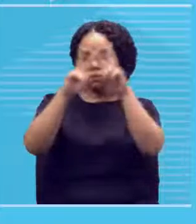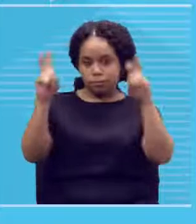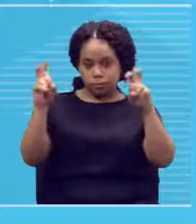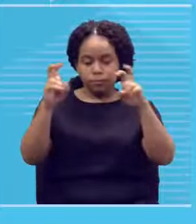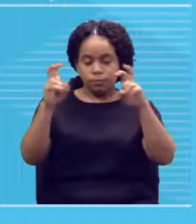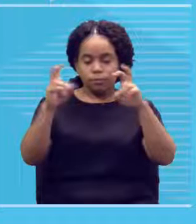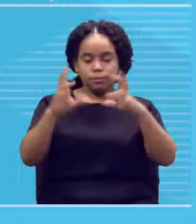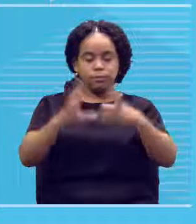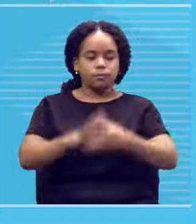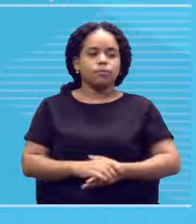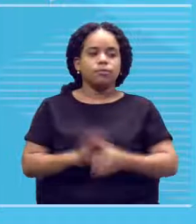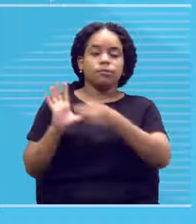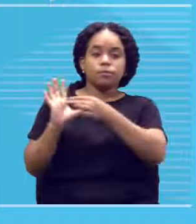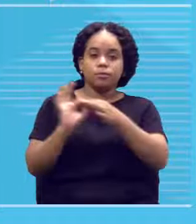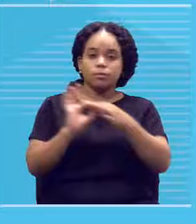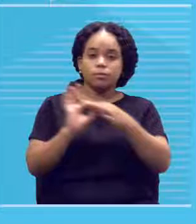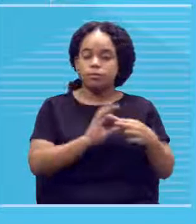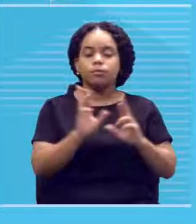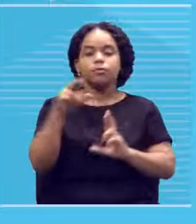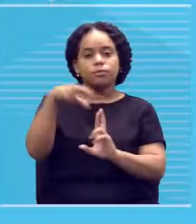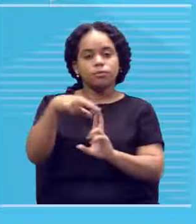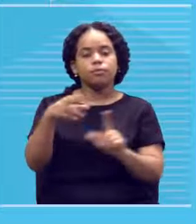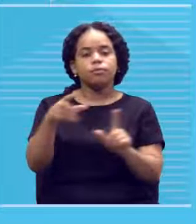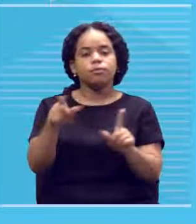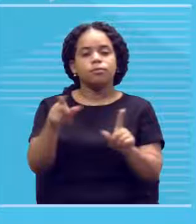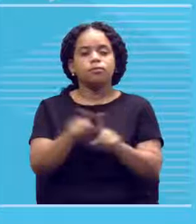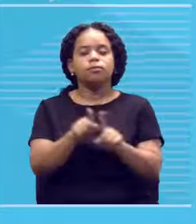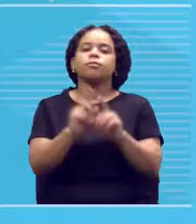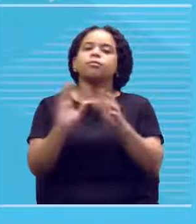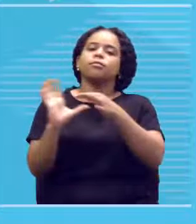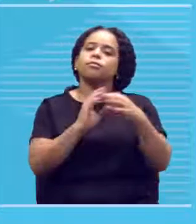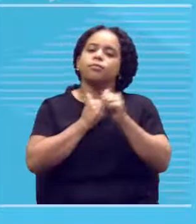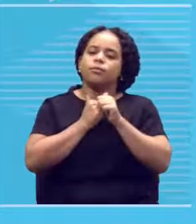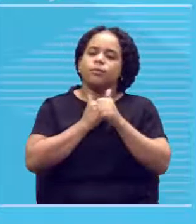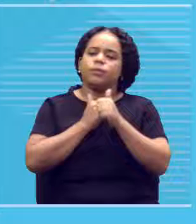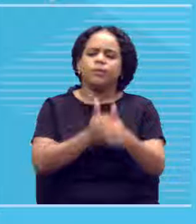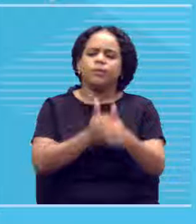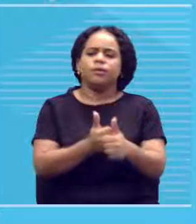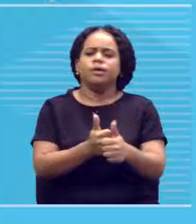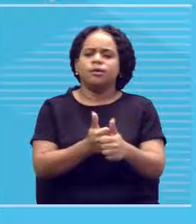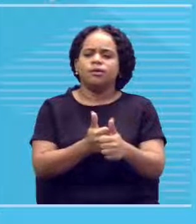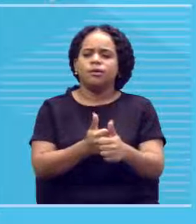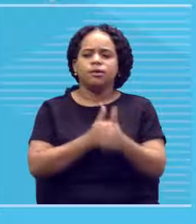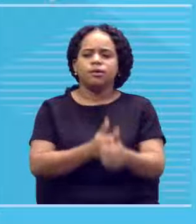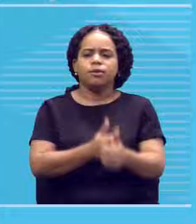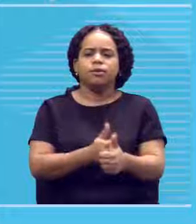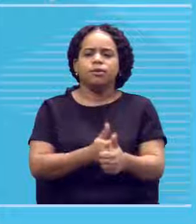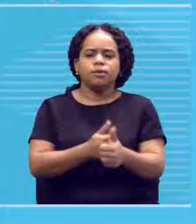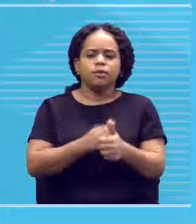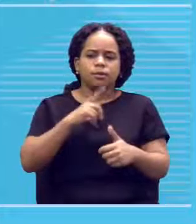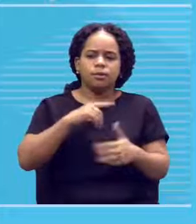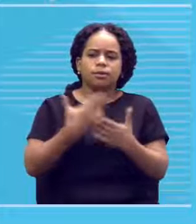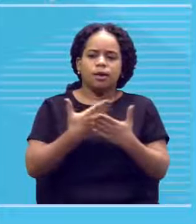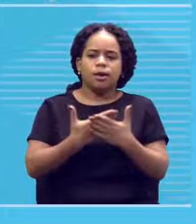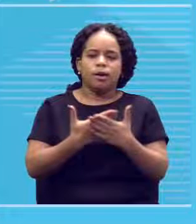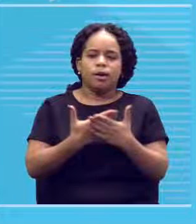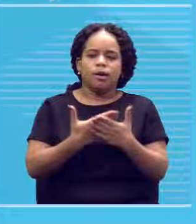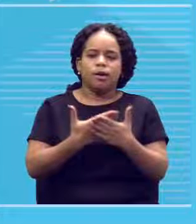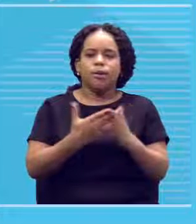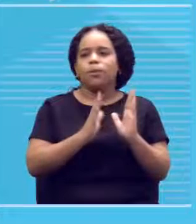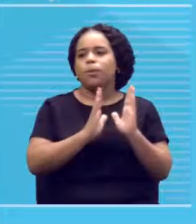a coesão referencial a coesão sequencial na nossa aula do 9º ano ensino